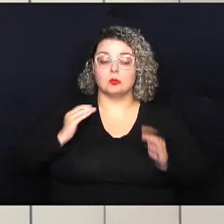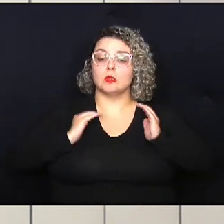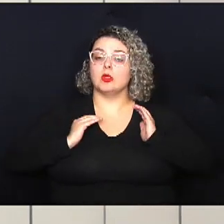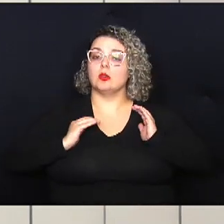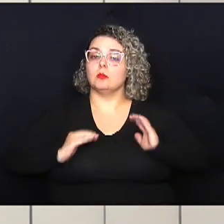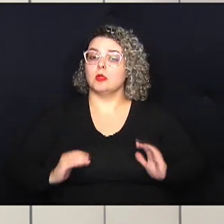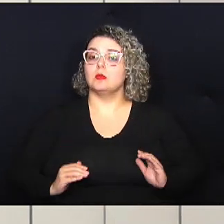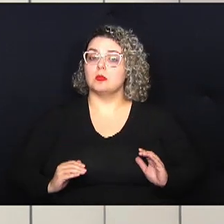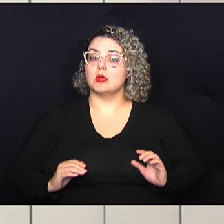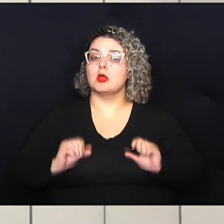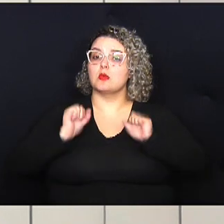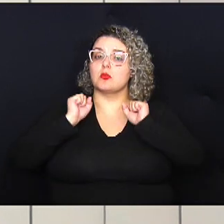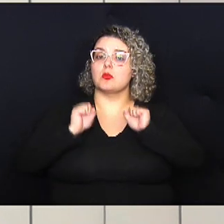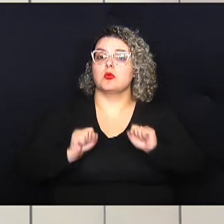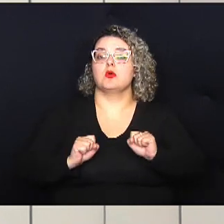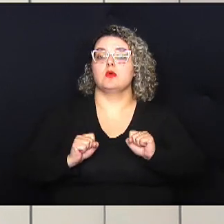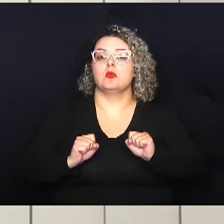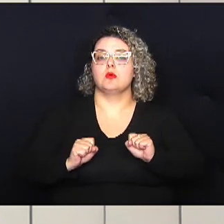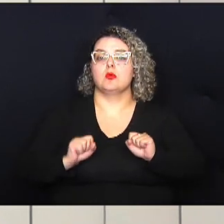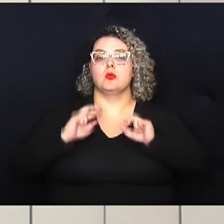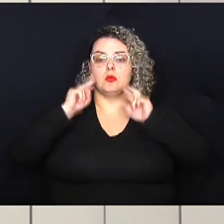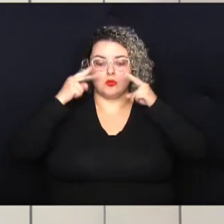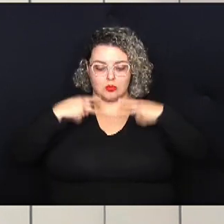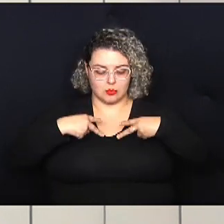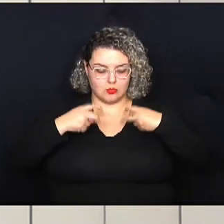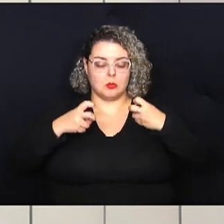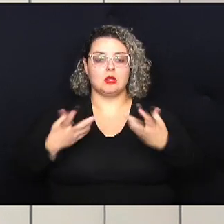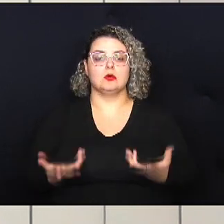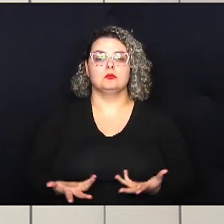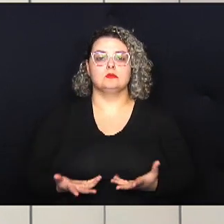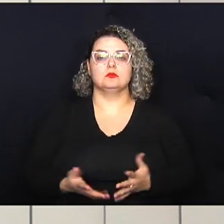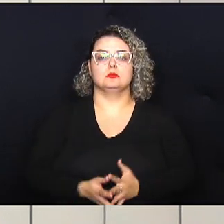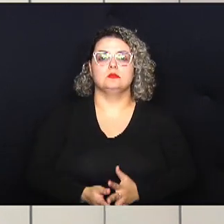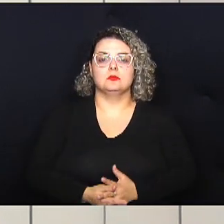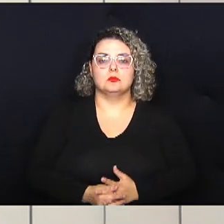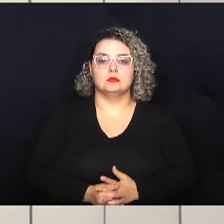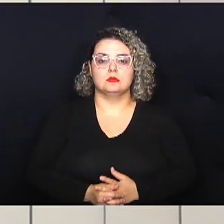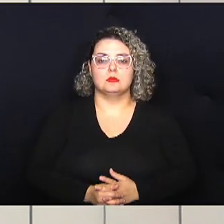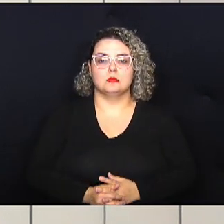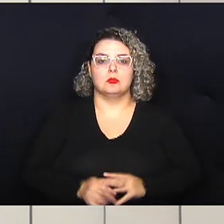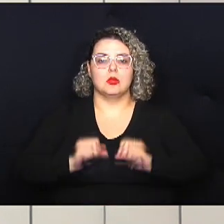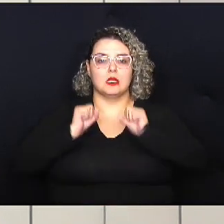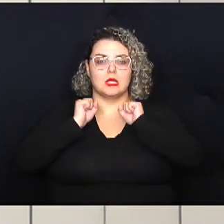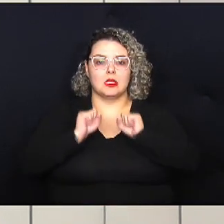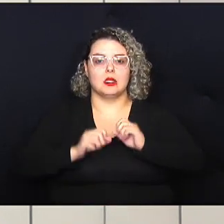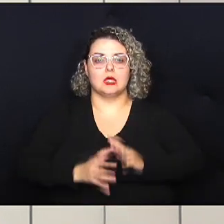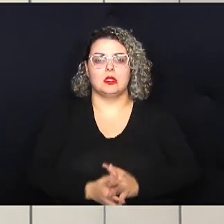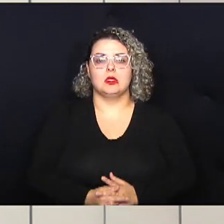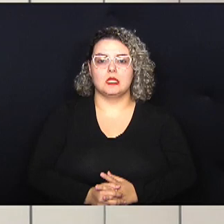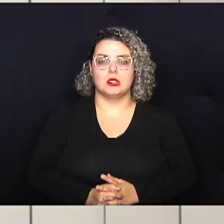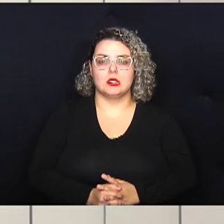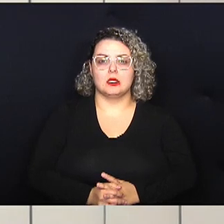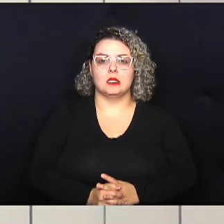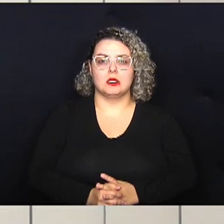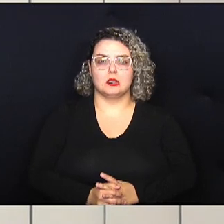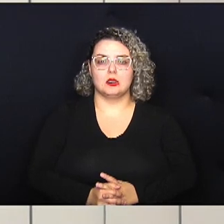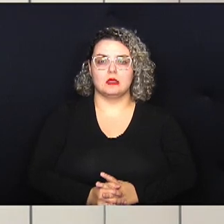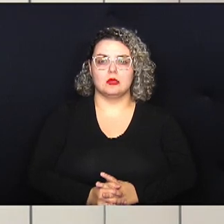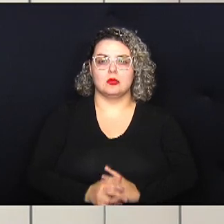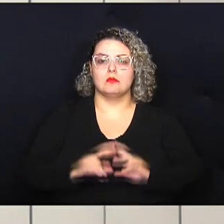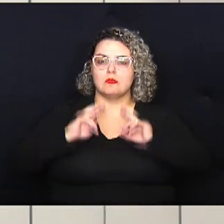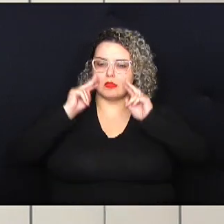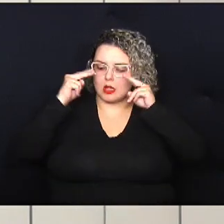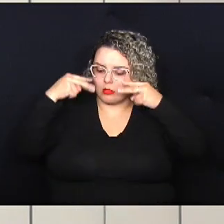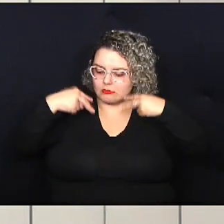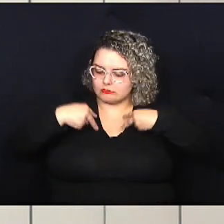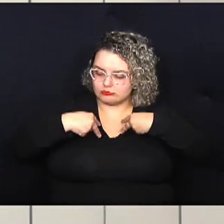nós possamos trabalhar no nosso autoconhecimento, para que a gente possa olhar para dentro